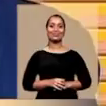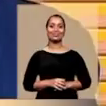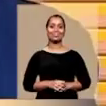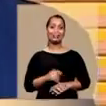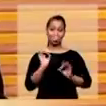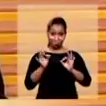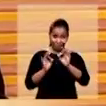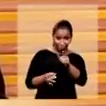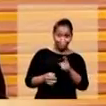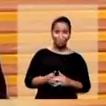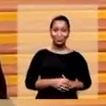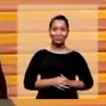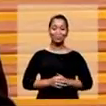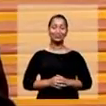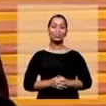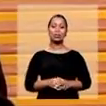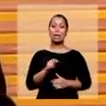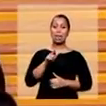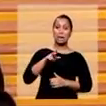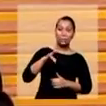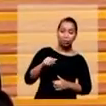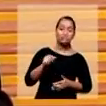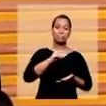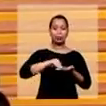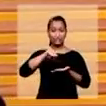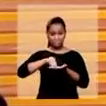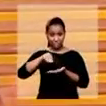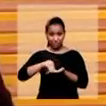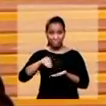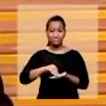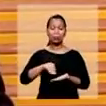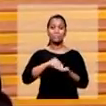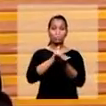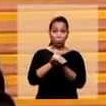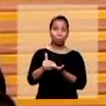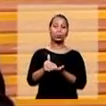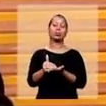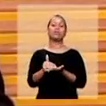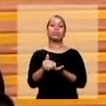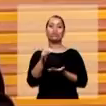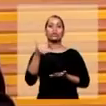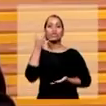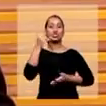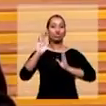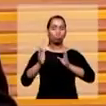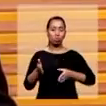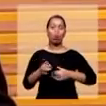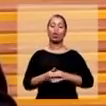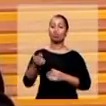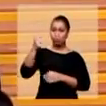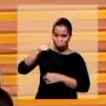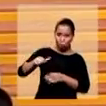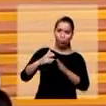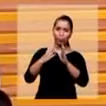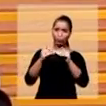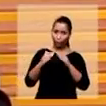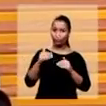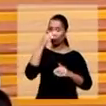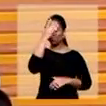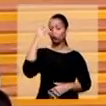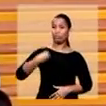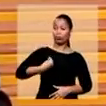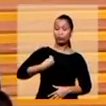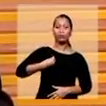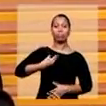99605-4042. Tá certo. Letícia, lá na secretaria, no começo do programa, você passou os contatos. Repete para a gente quem